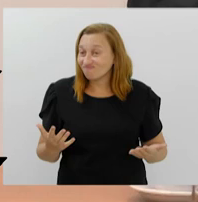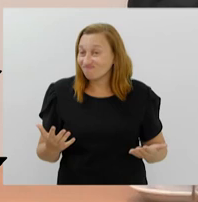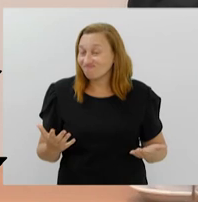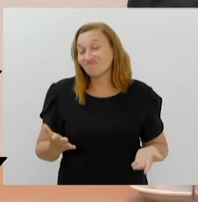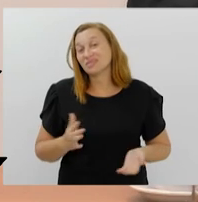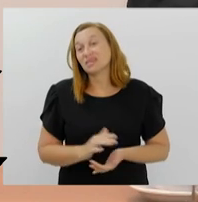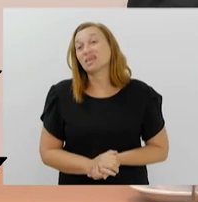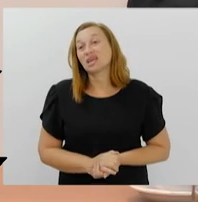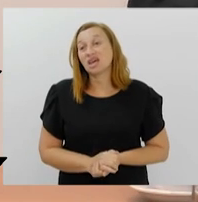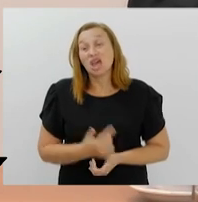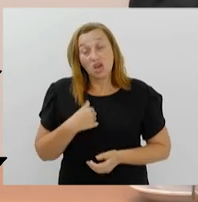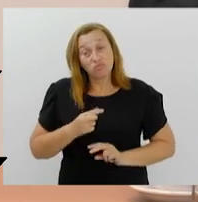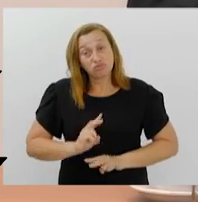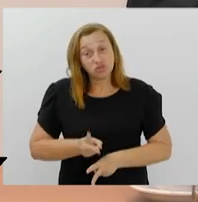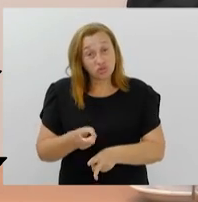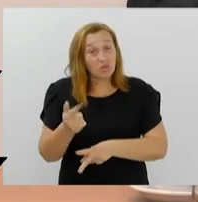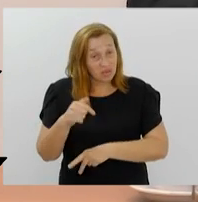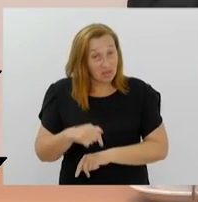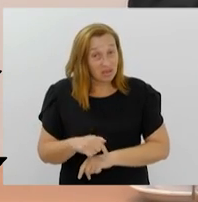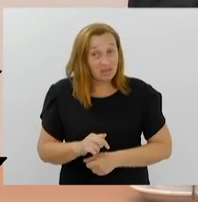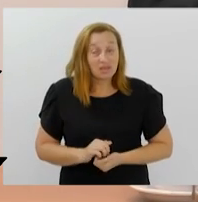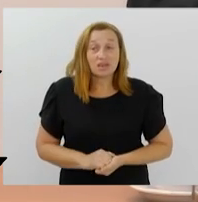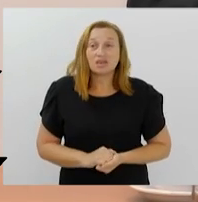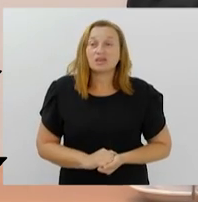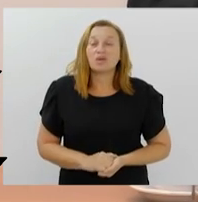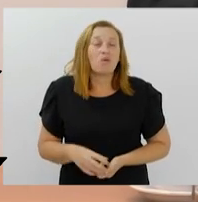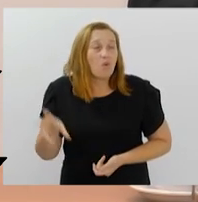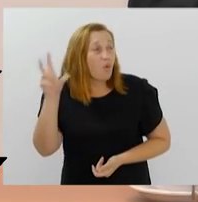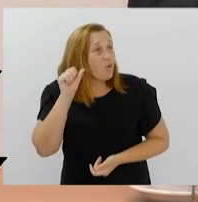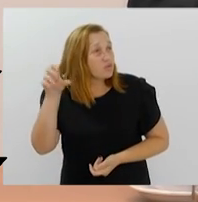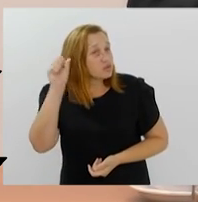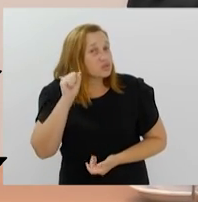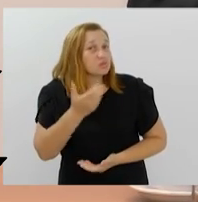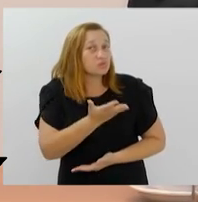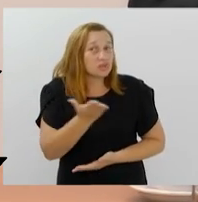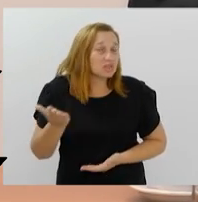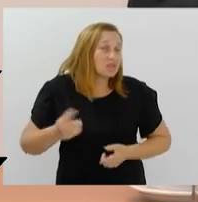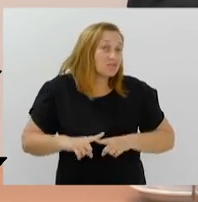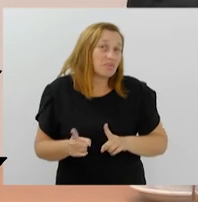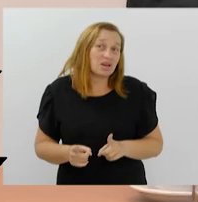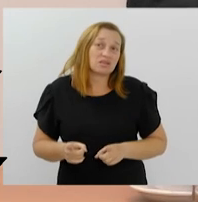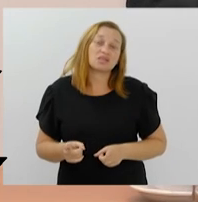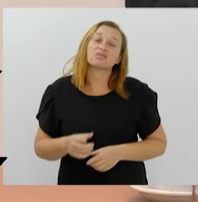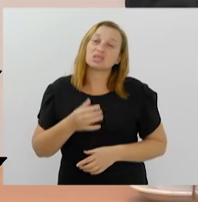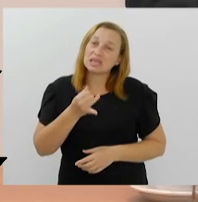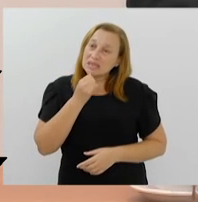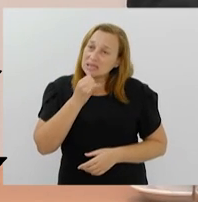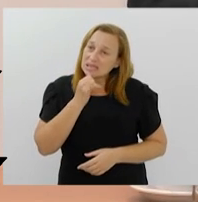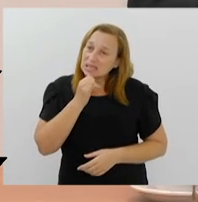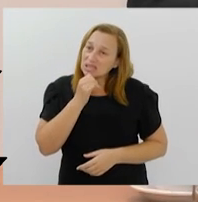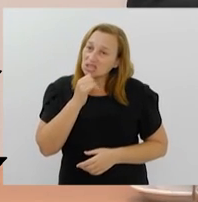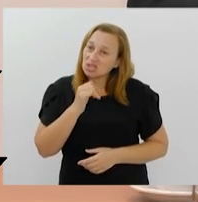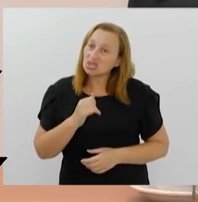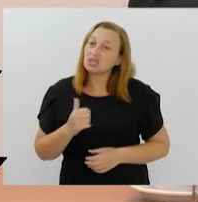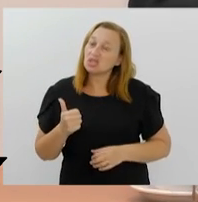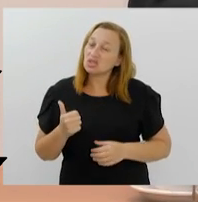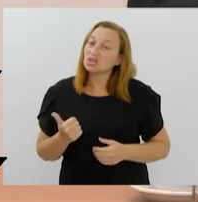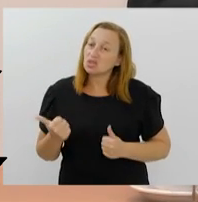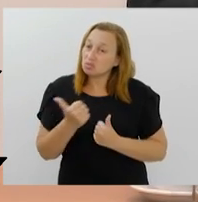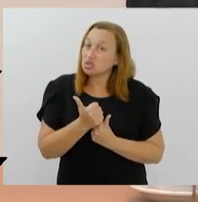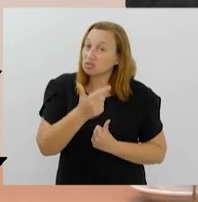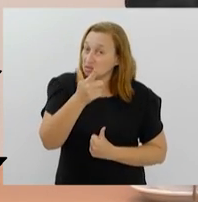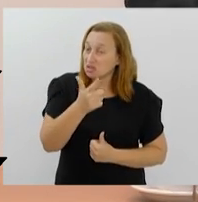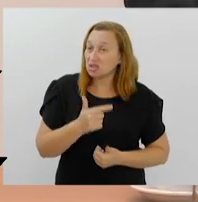vou eu vou continuar aqui ouvindo vocês mas deve ser muito ruim tá na posição de vocês que eu acho que vocês não